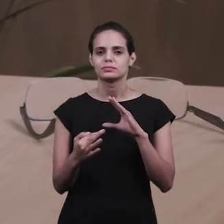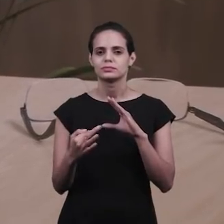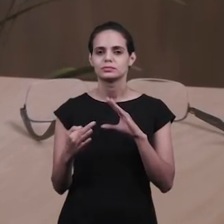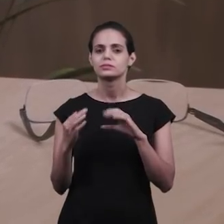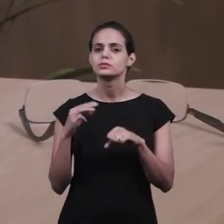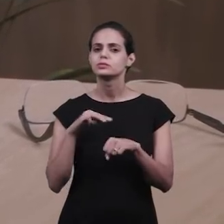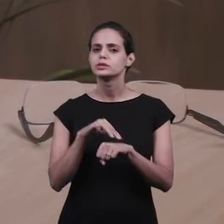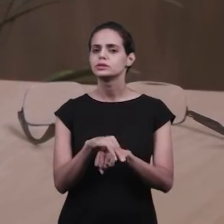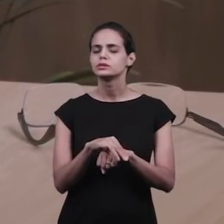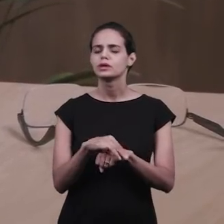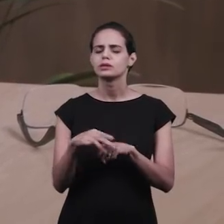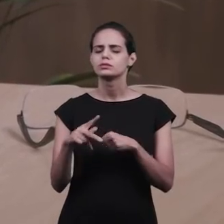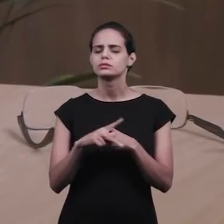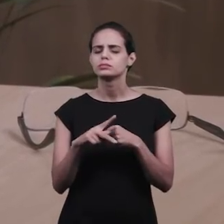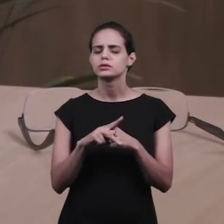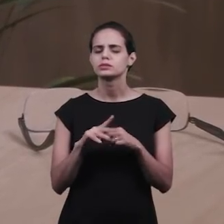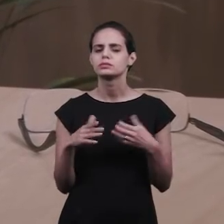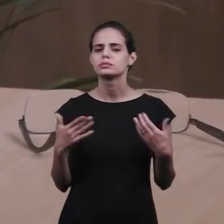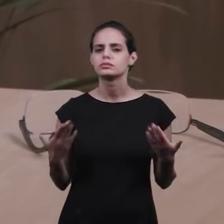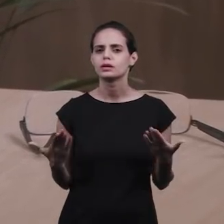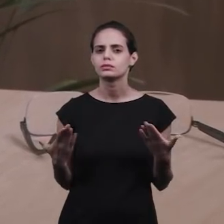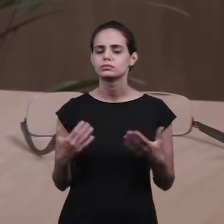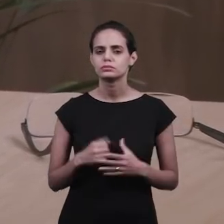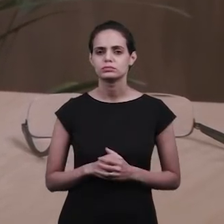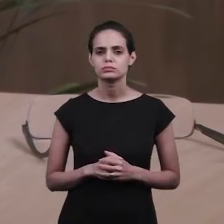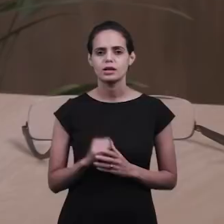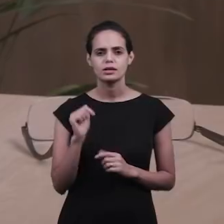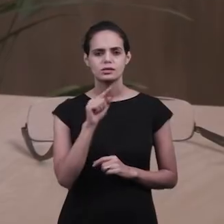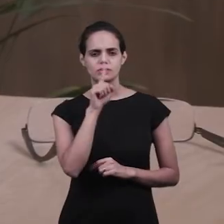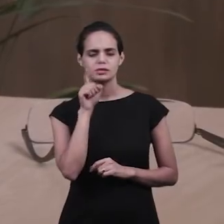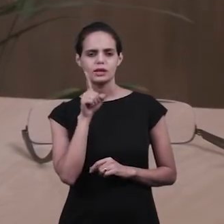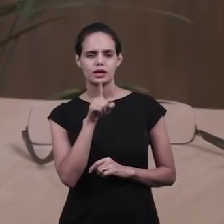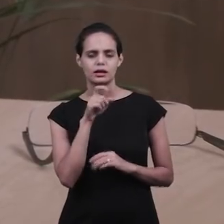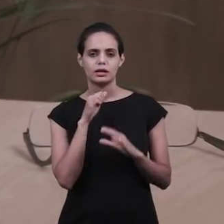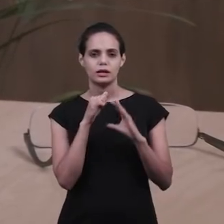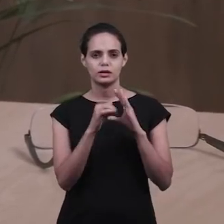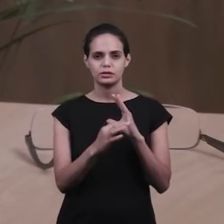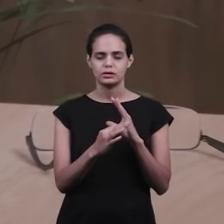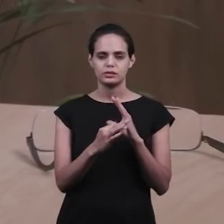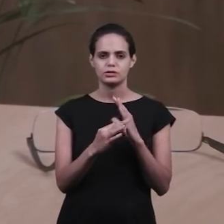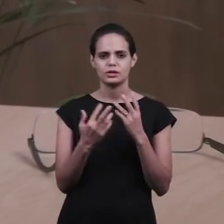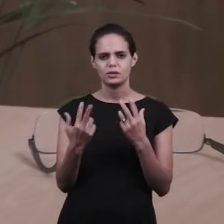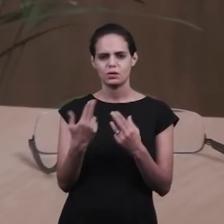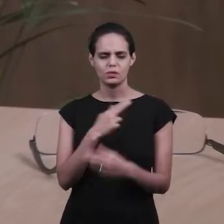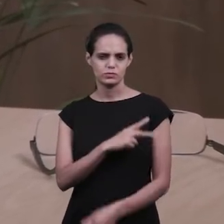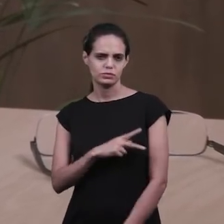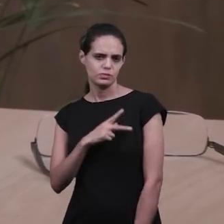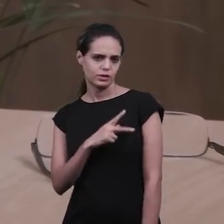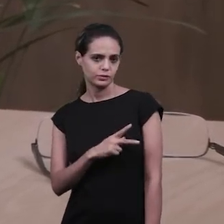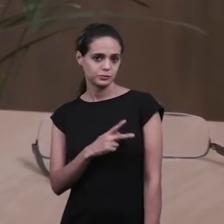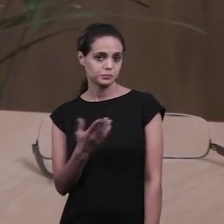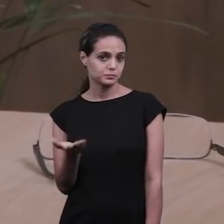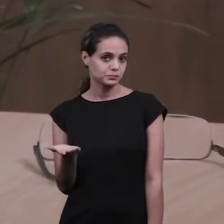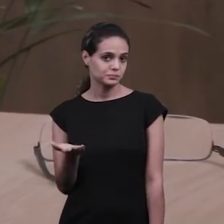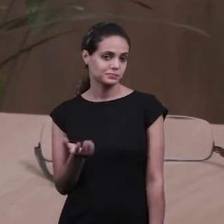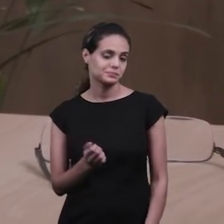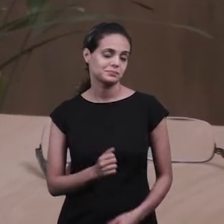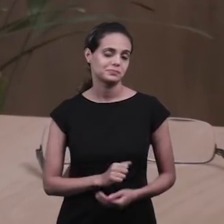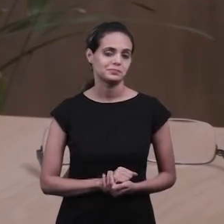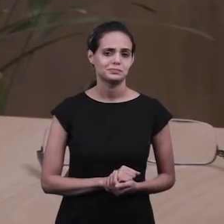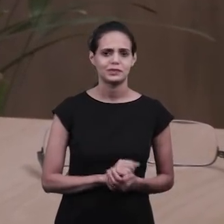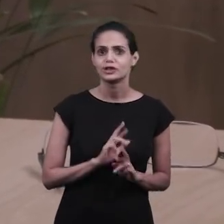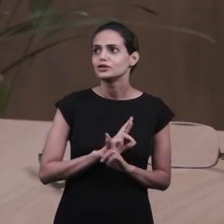característica do ministério de Pedro era a mesma característica do ministério de Paulo? São completamente